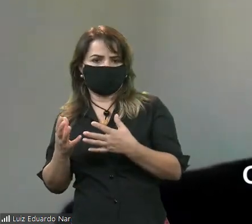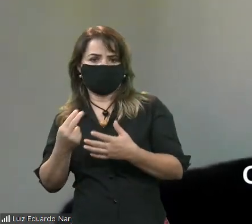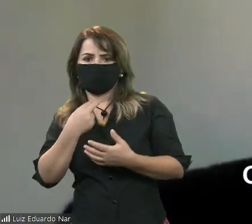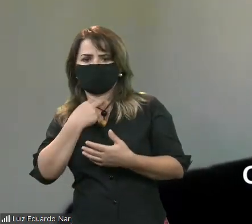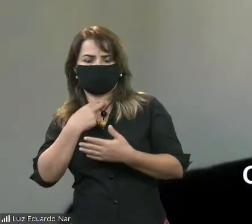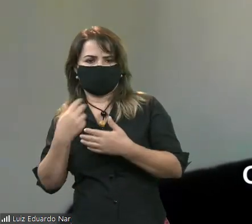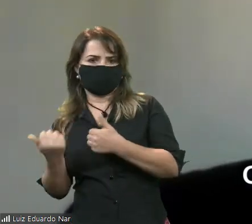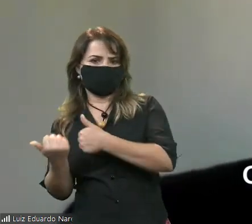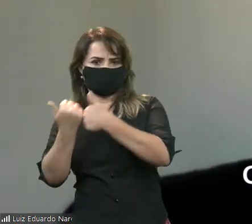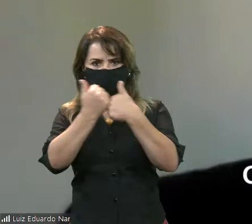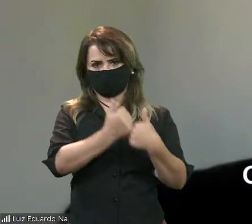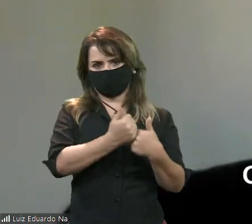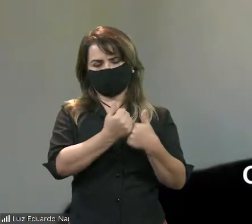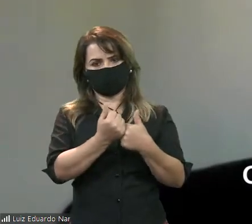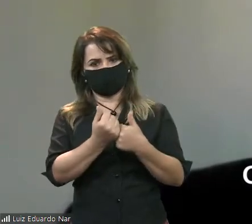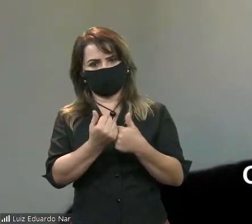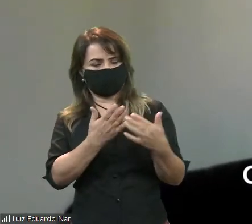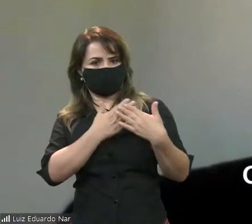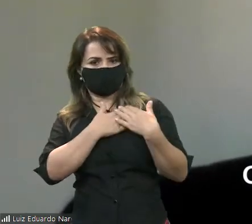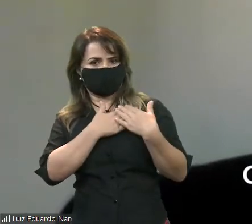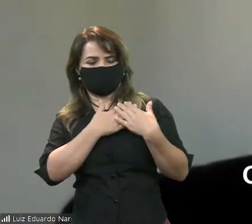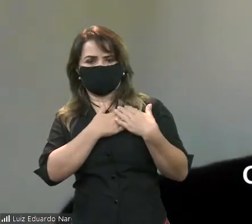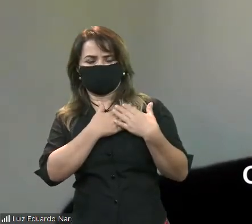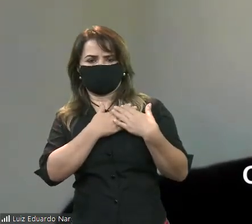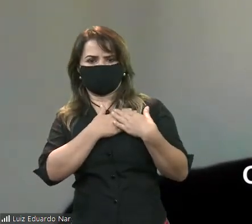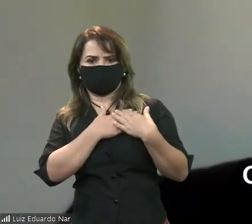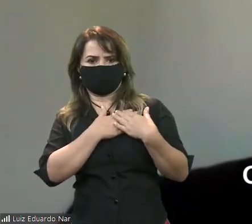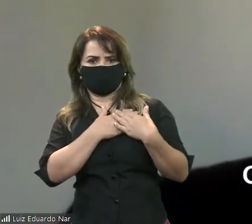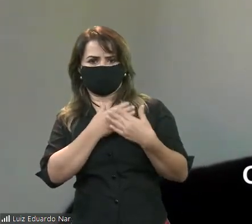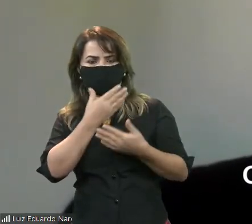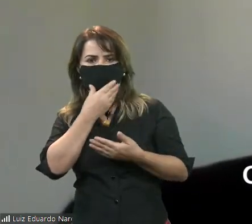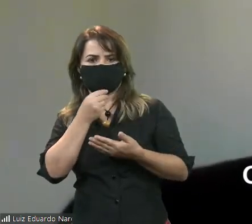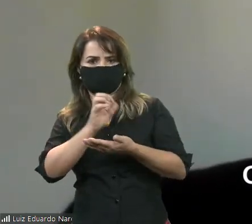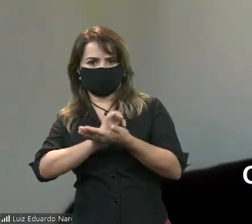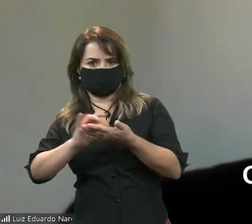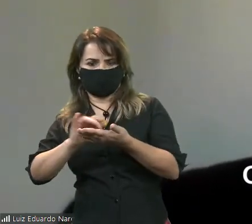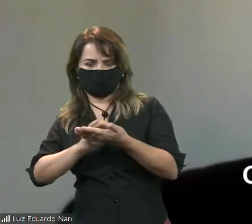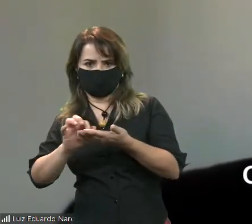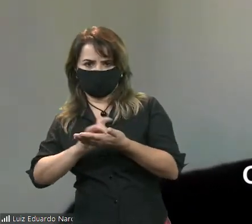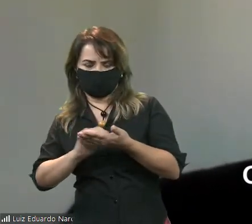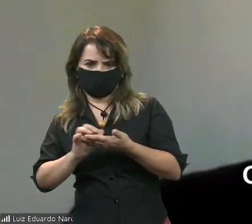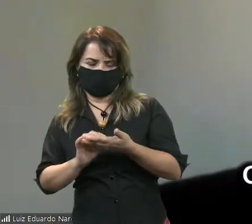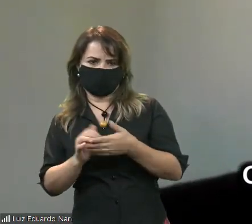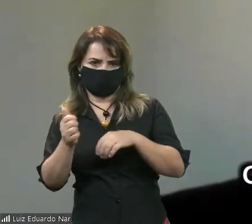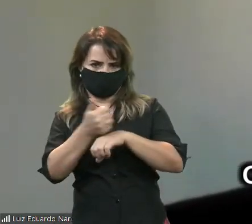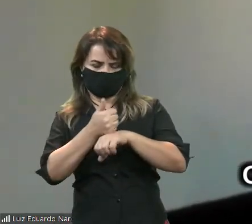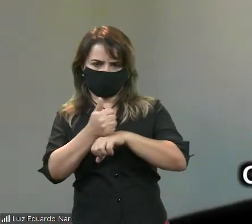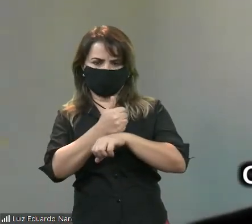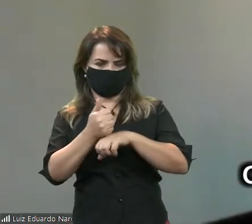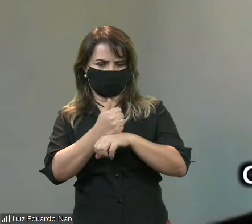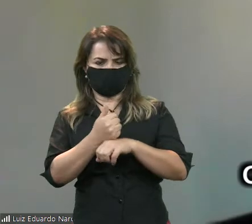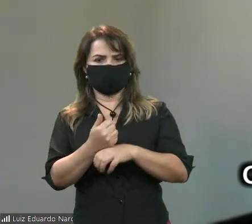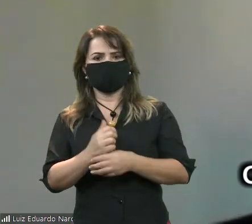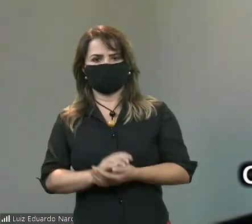que agradeça a lembrança, mas eu não quero, não pretendo assumir este cargo.